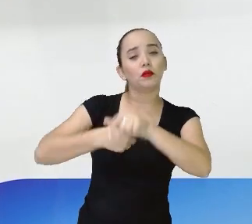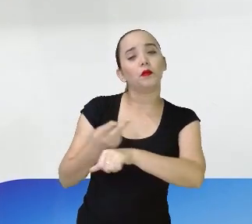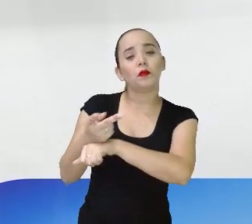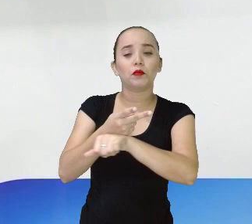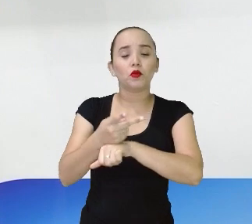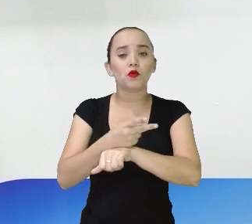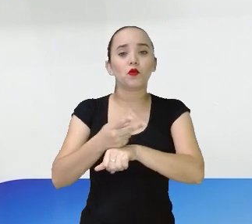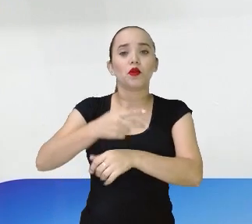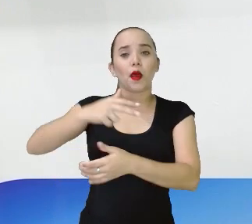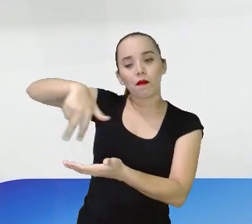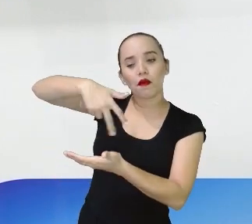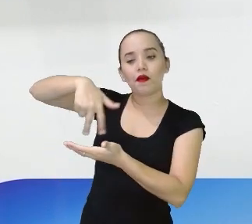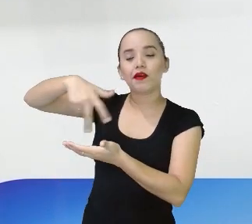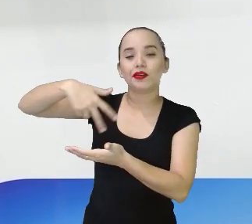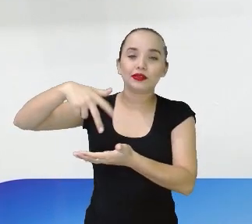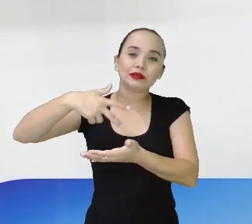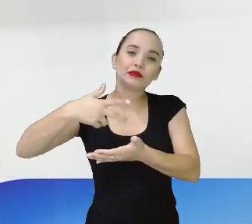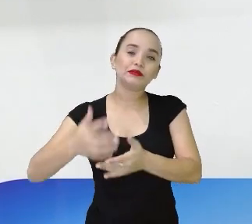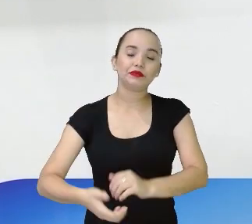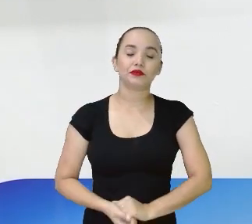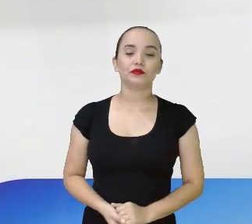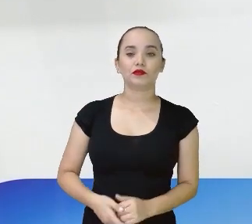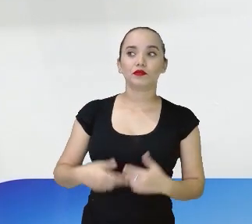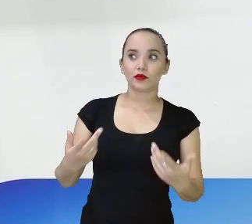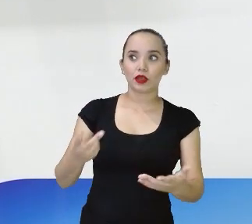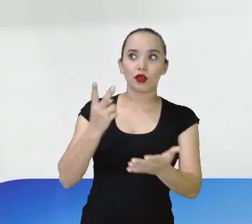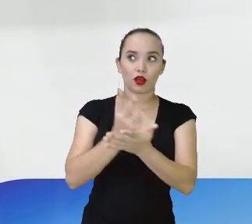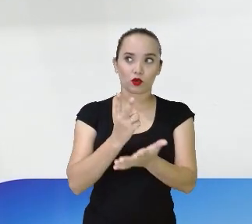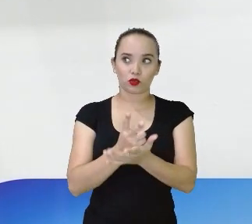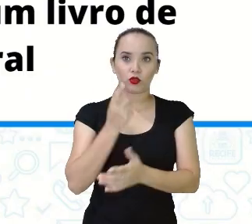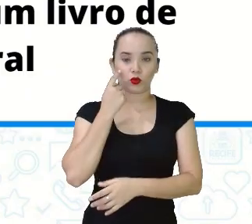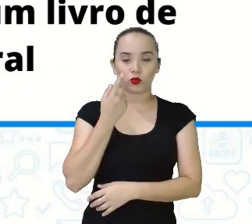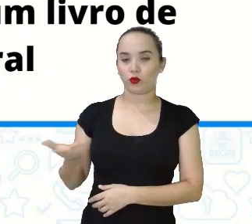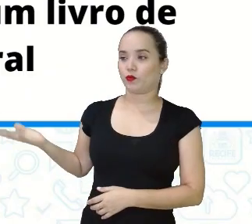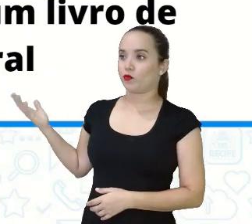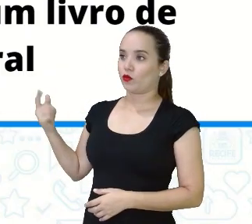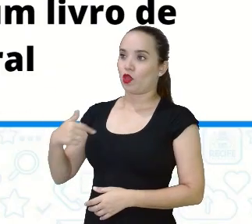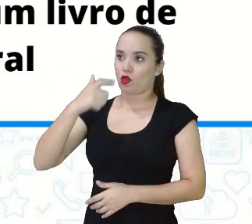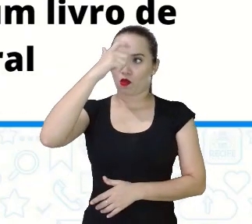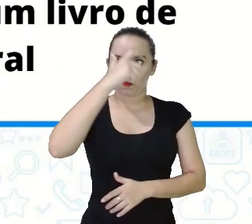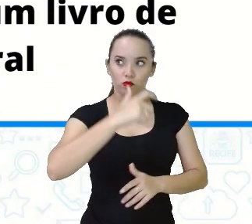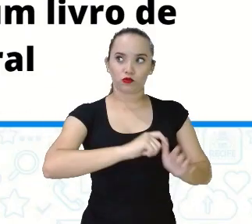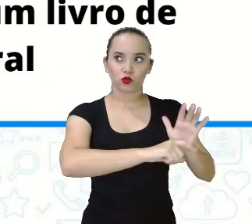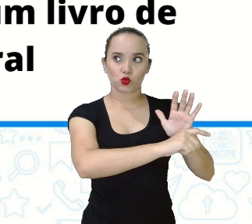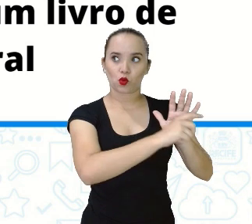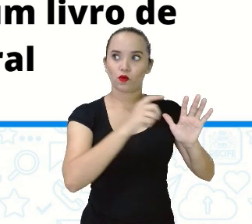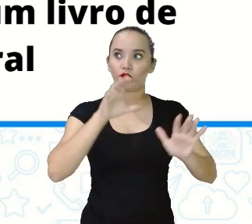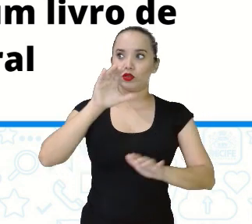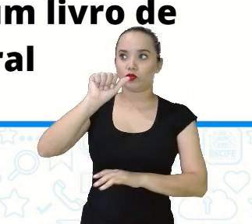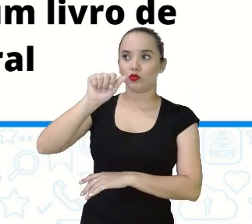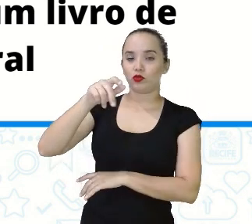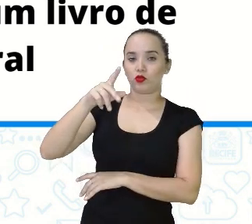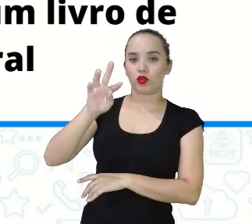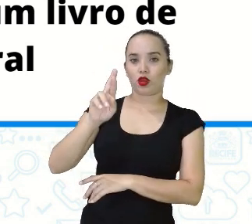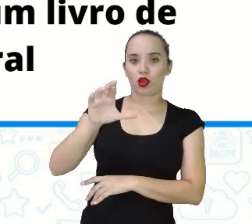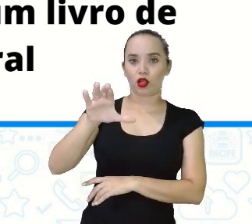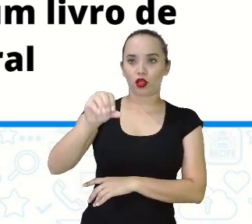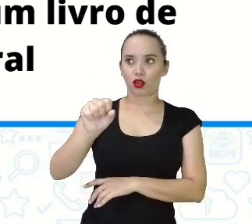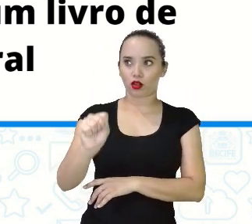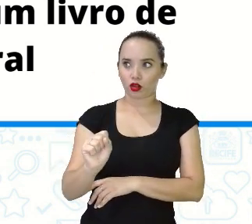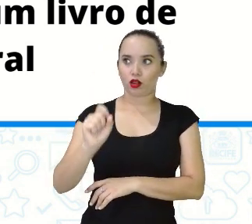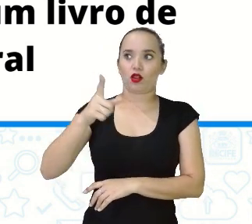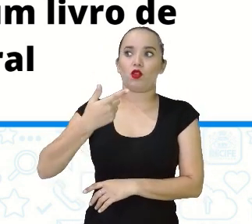pouquinho, porque ela prossegue assim, ó. Eu sou um verso de Carlos Pena Filho, num frevo de Capiba, ao som da